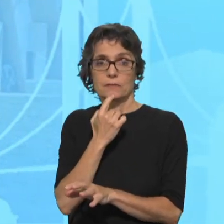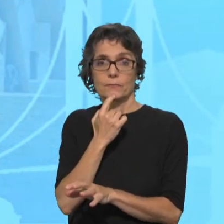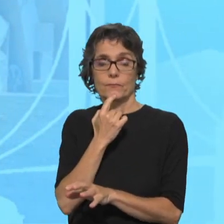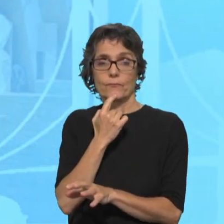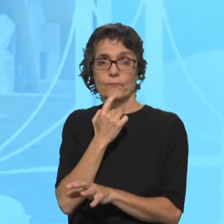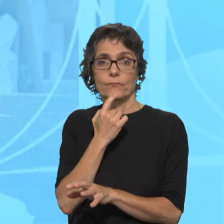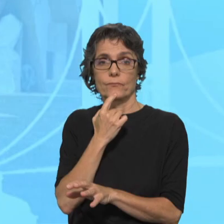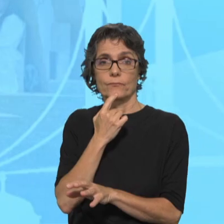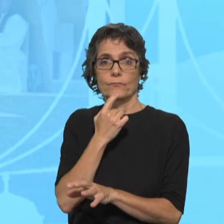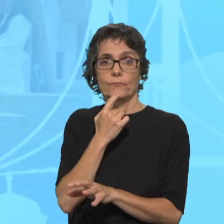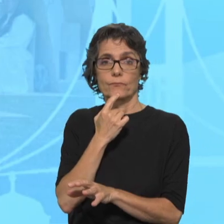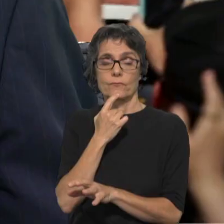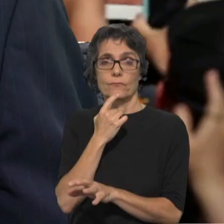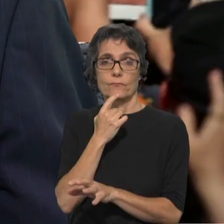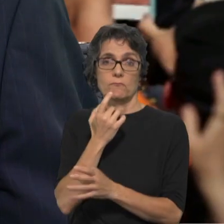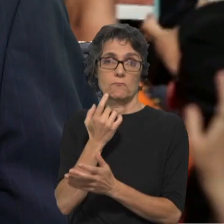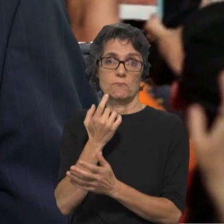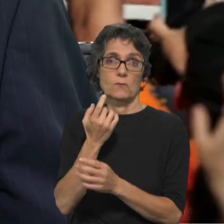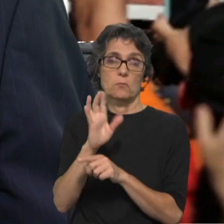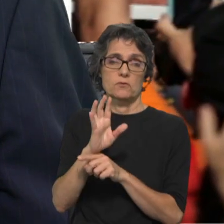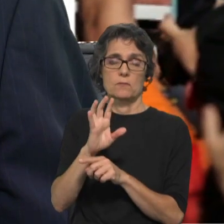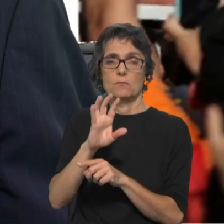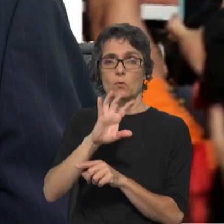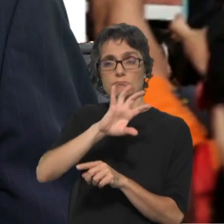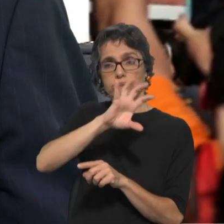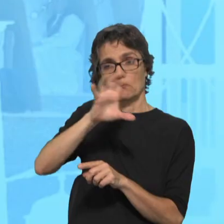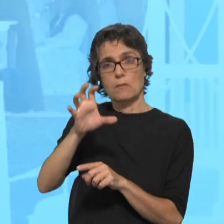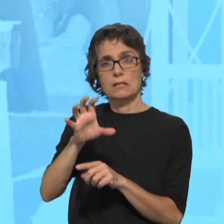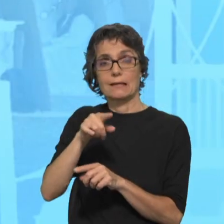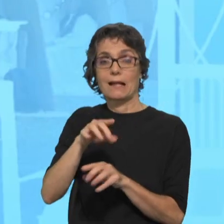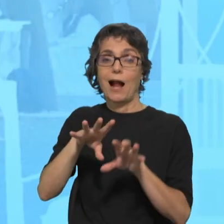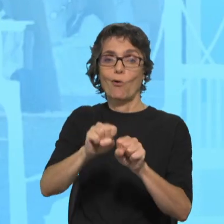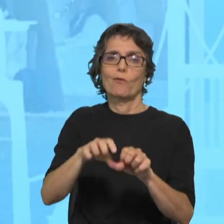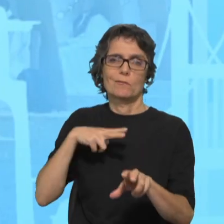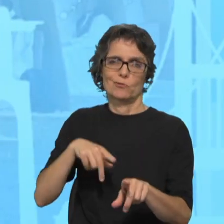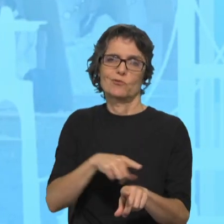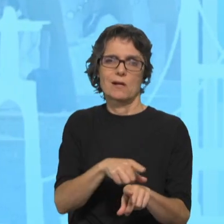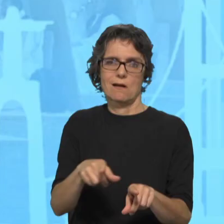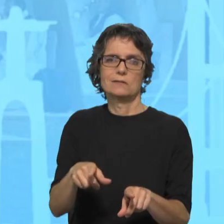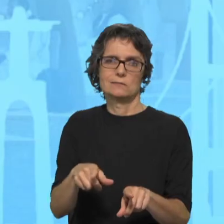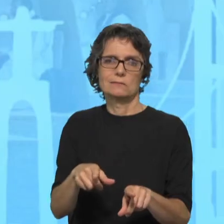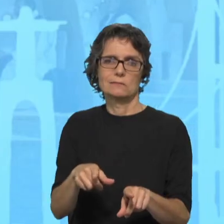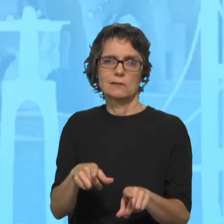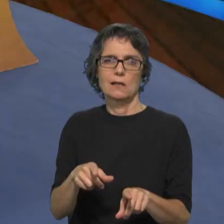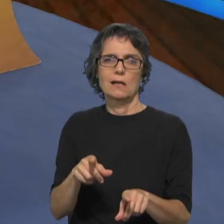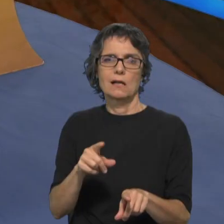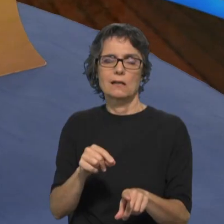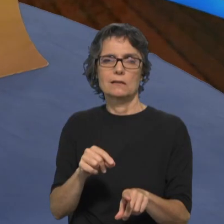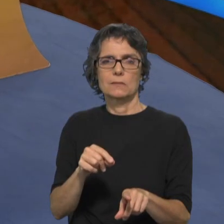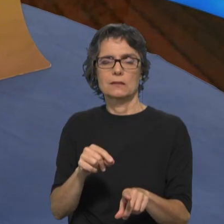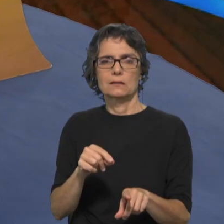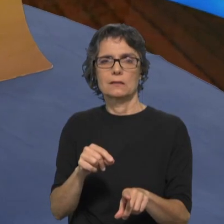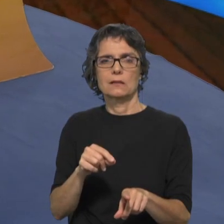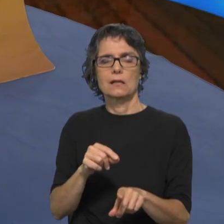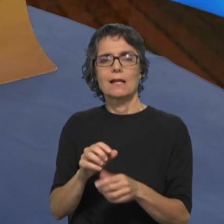em países, na altura das colónias portuguesas, não é? E que também no âmbito dos círculos da